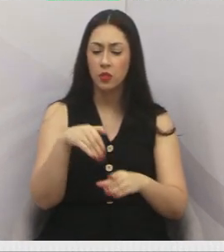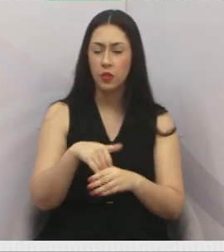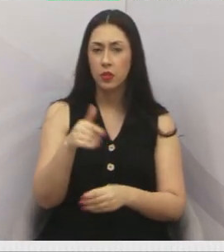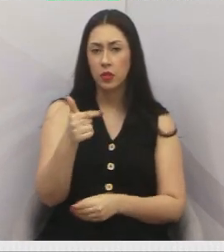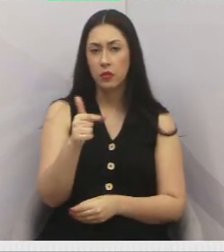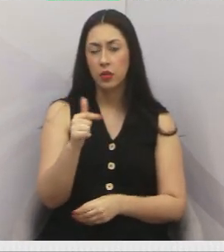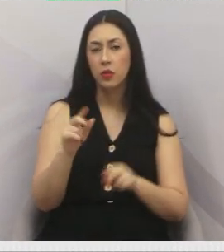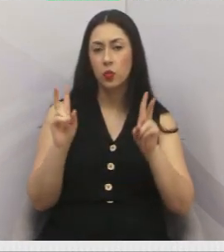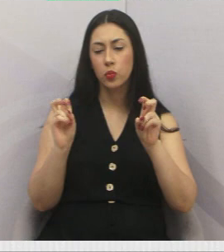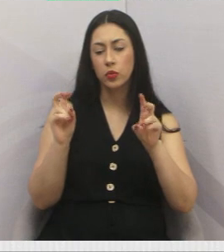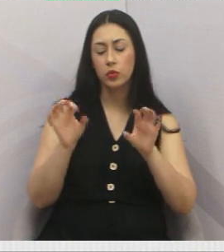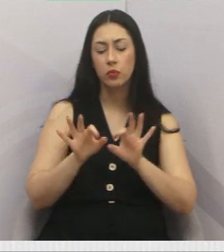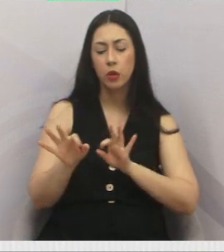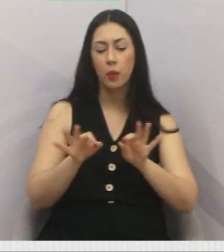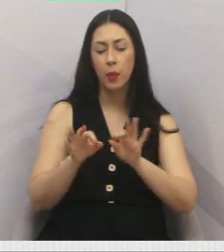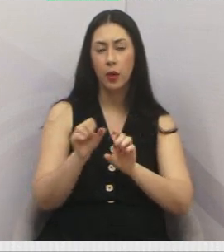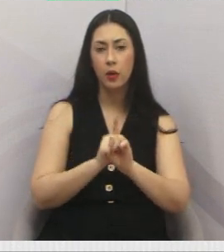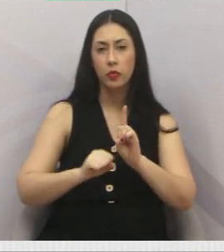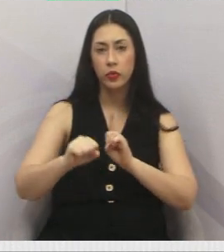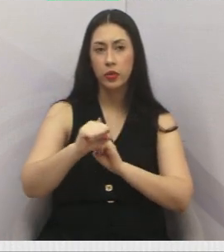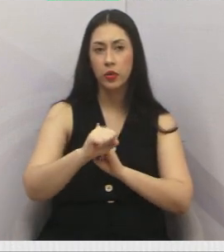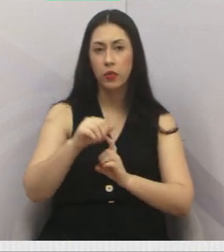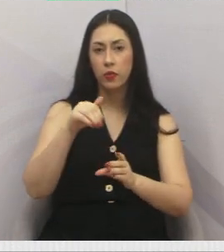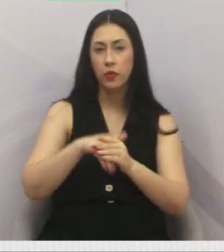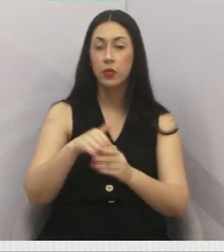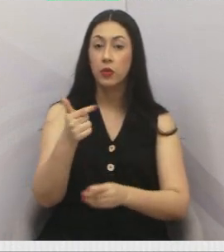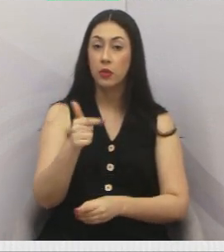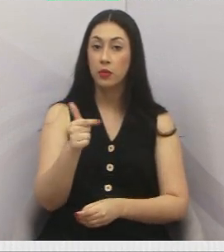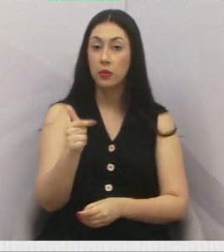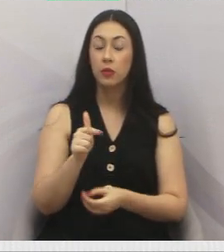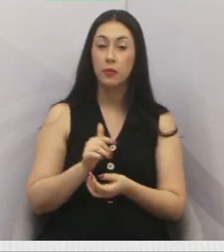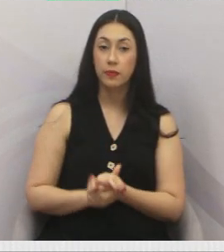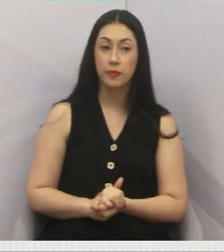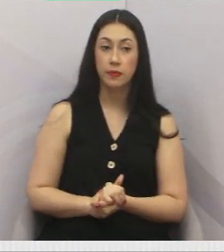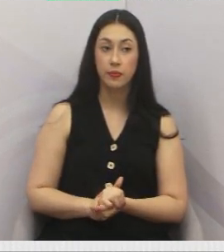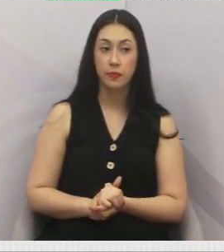branco. Segmento Organização da Sociedade Civil, voto em branco.